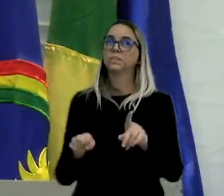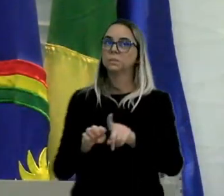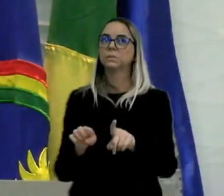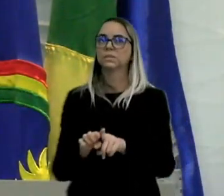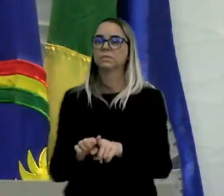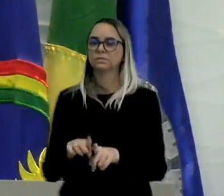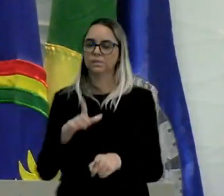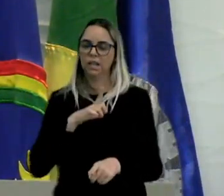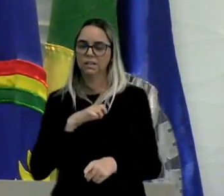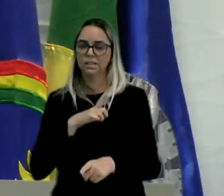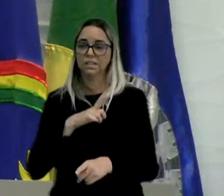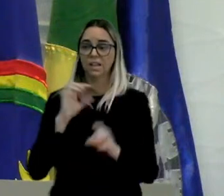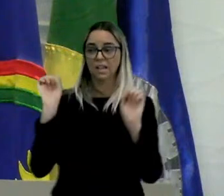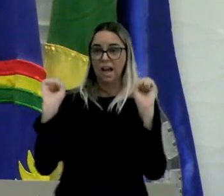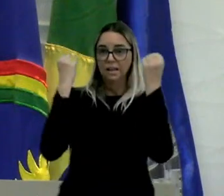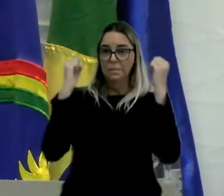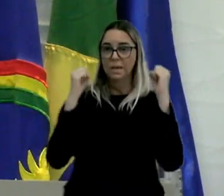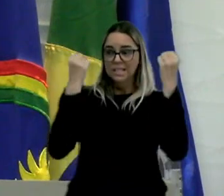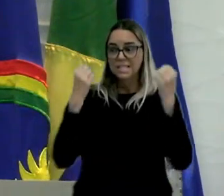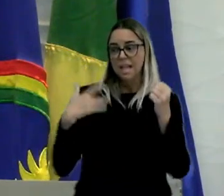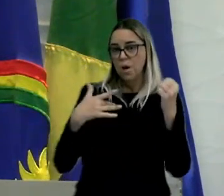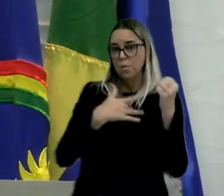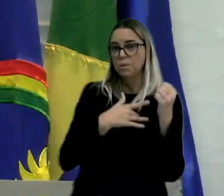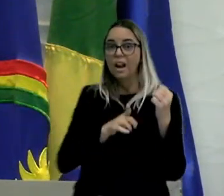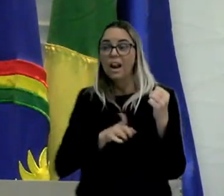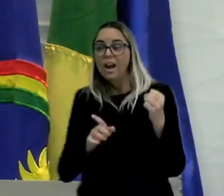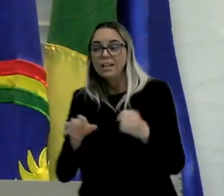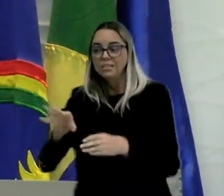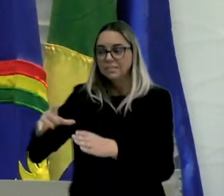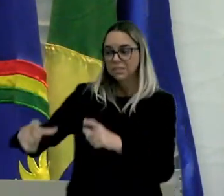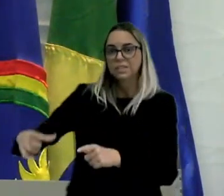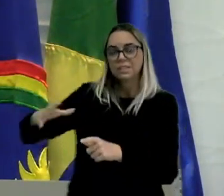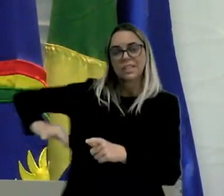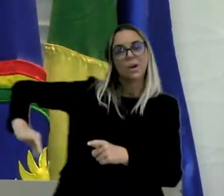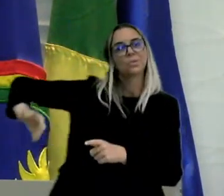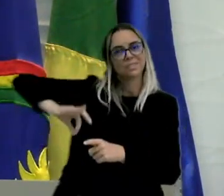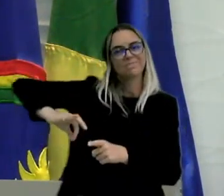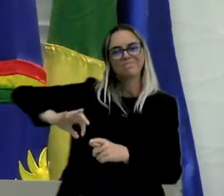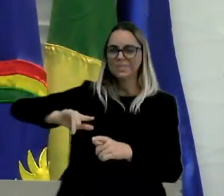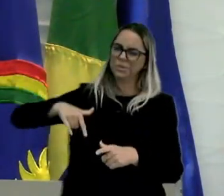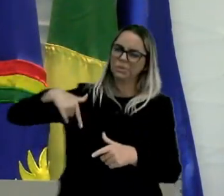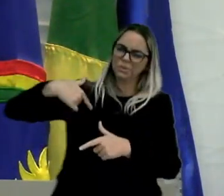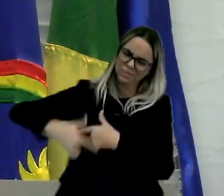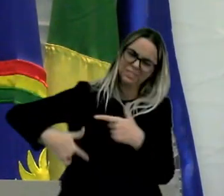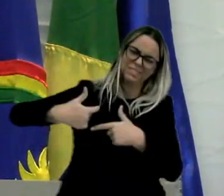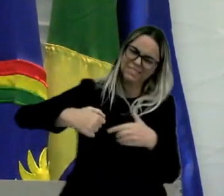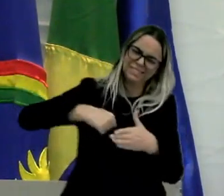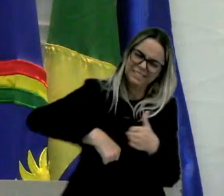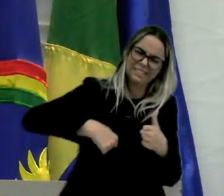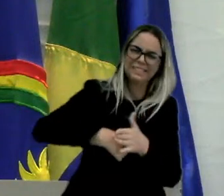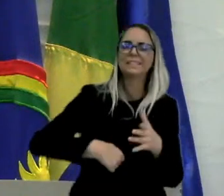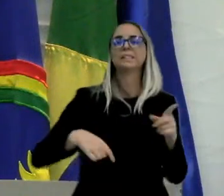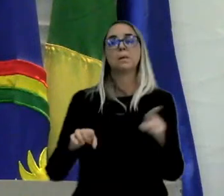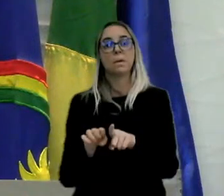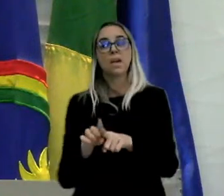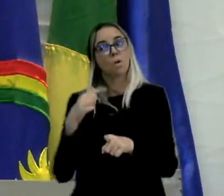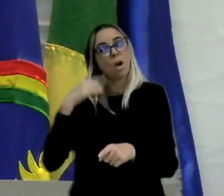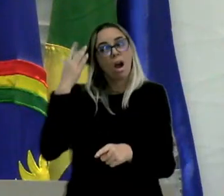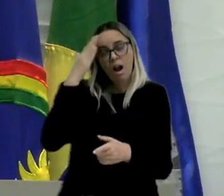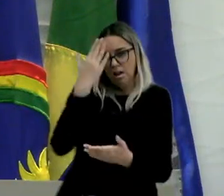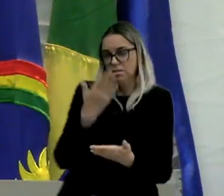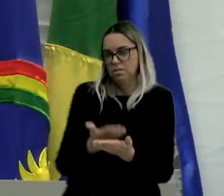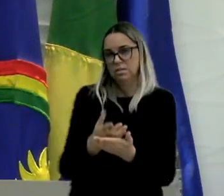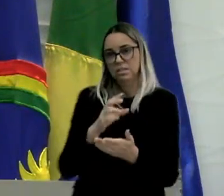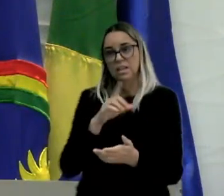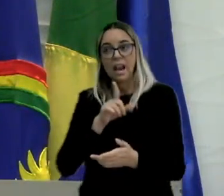Academia da Saúde lá da Vila do espo santo que tá nessa peleja eu acredito que nessa viagem de Alexandre eh nós